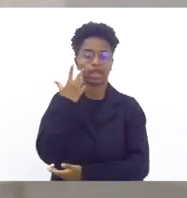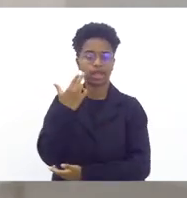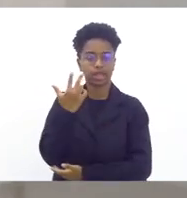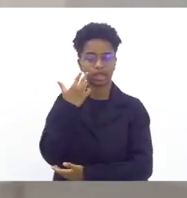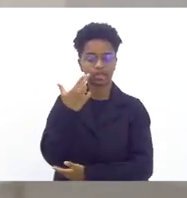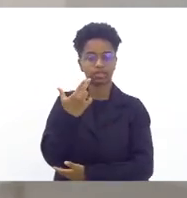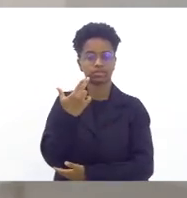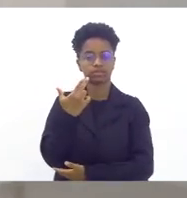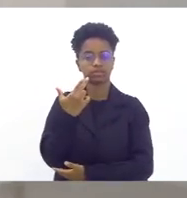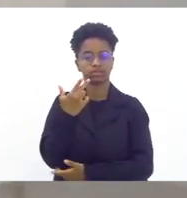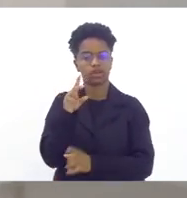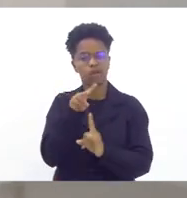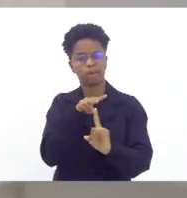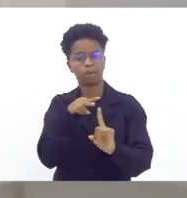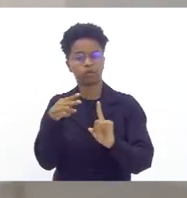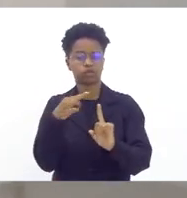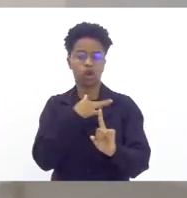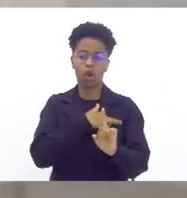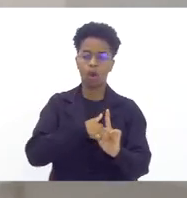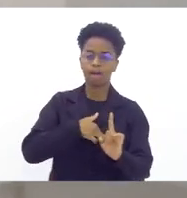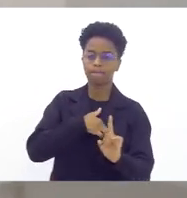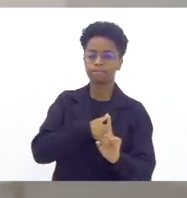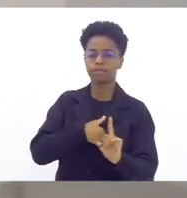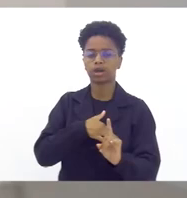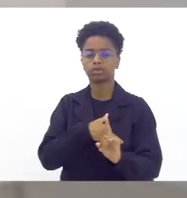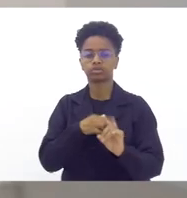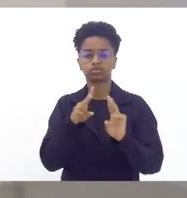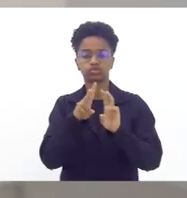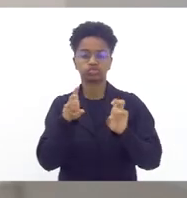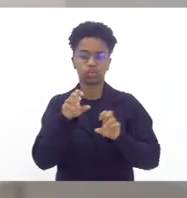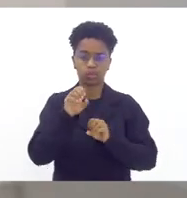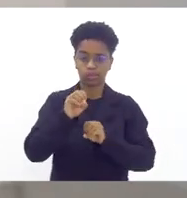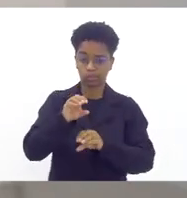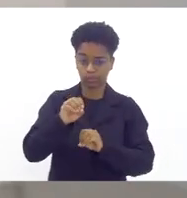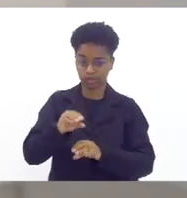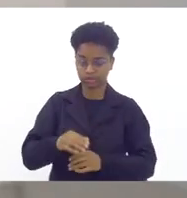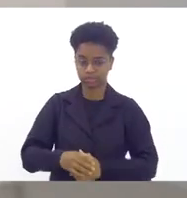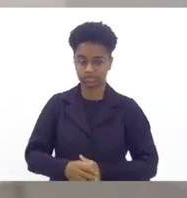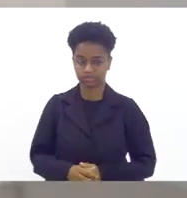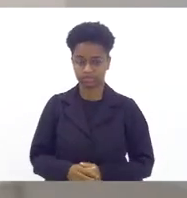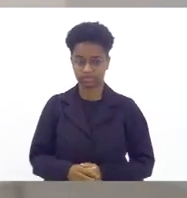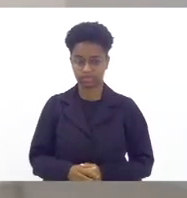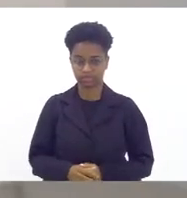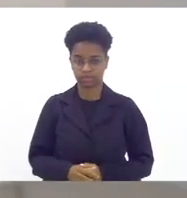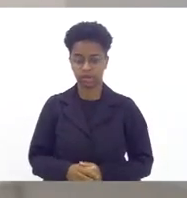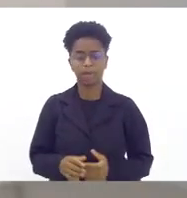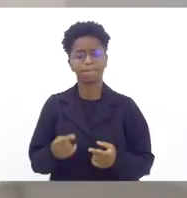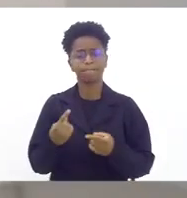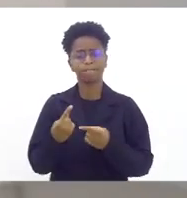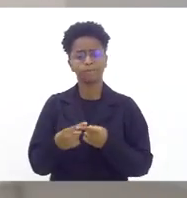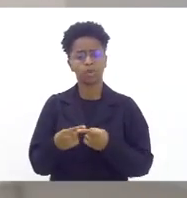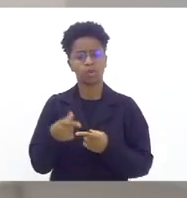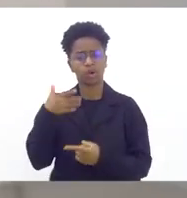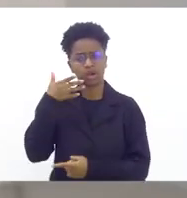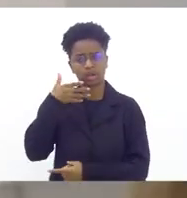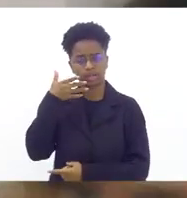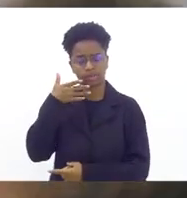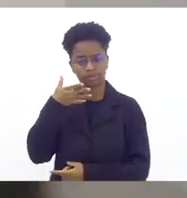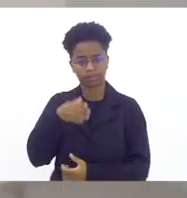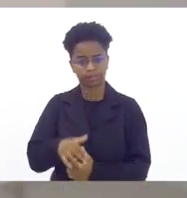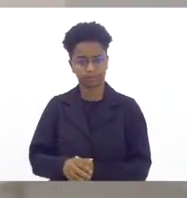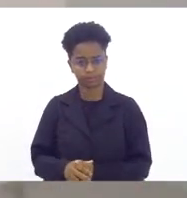educadores uma visão romântica em relação à educação. Por que eu digo isso? Porque se